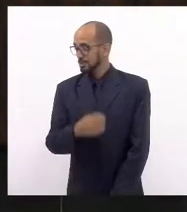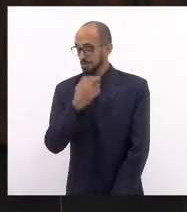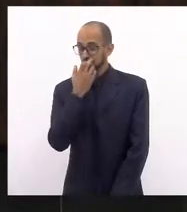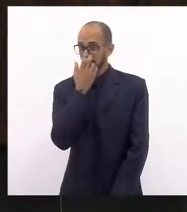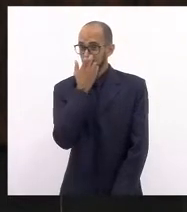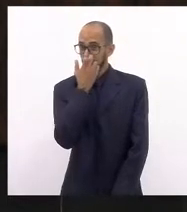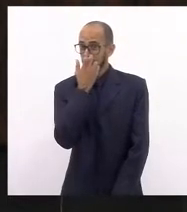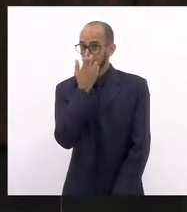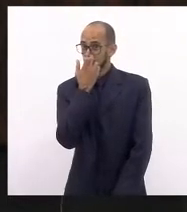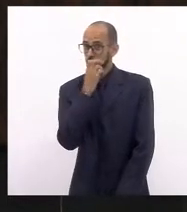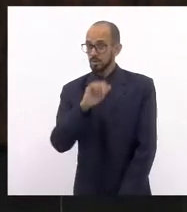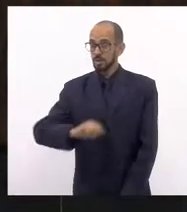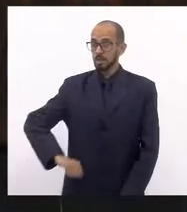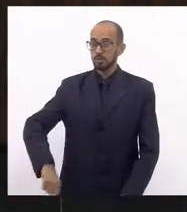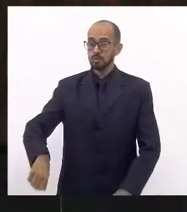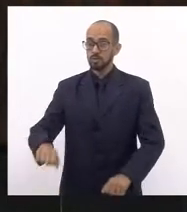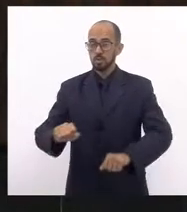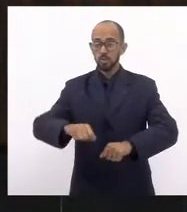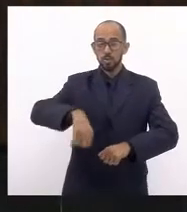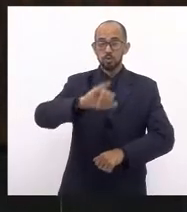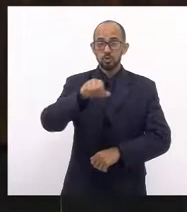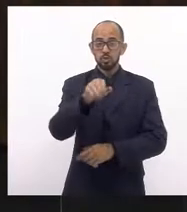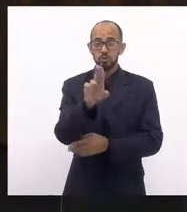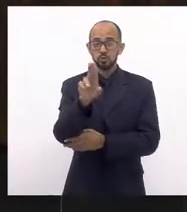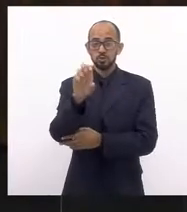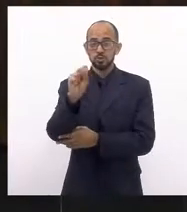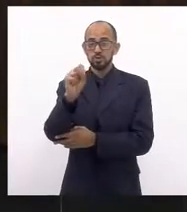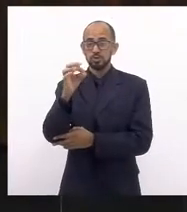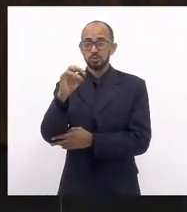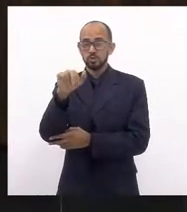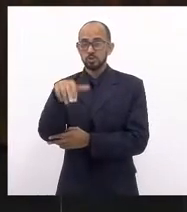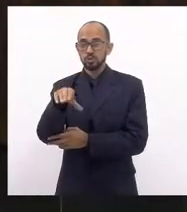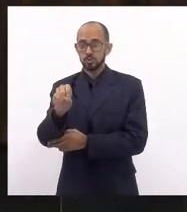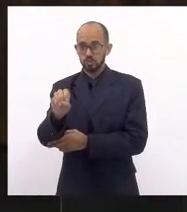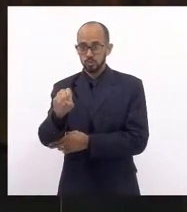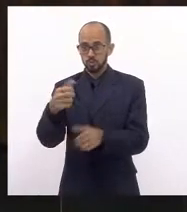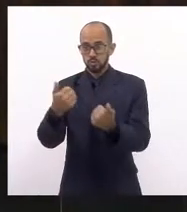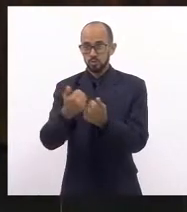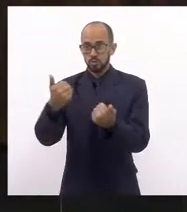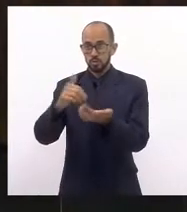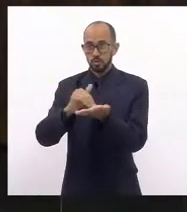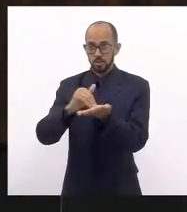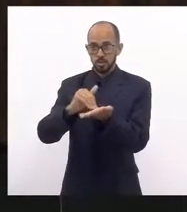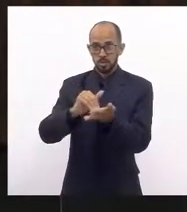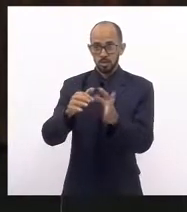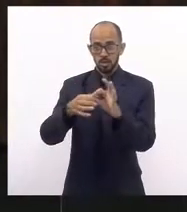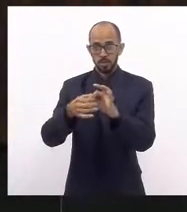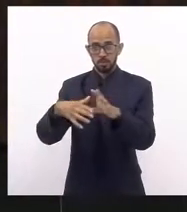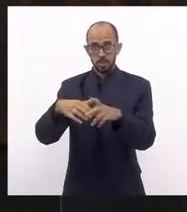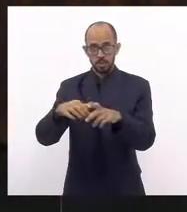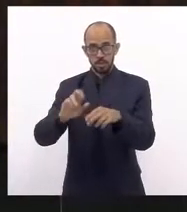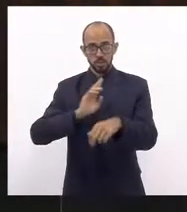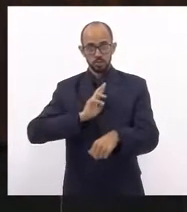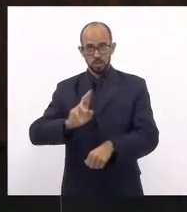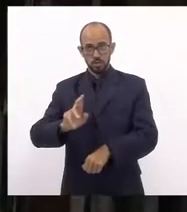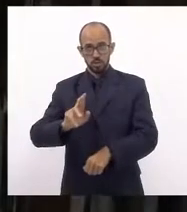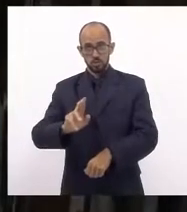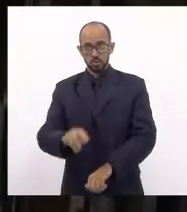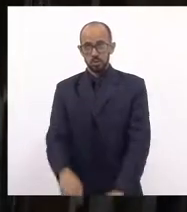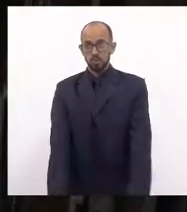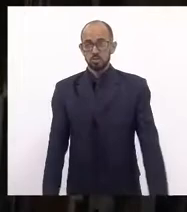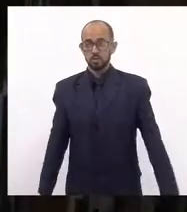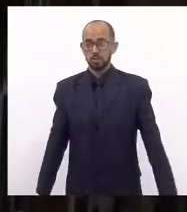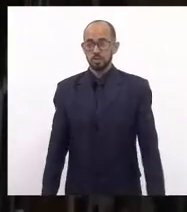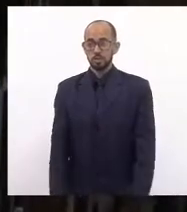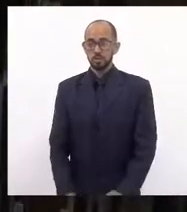O senhor Justino Carvalho Neto, superintendente da Promoção da Liberdade Religiosa.